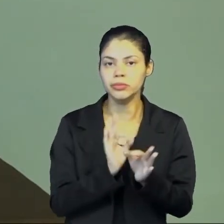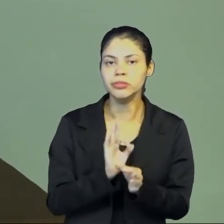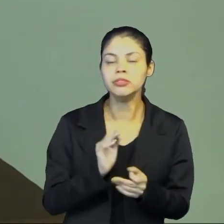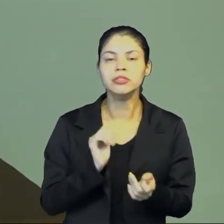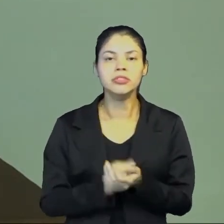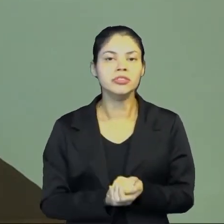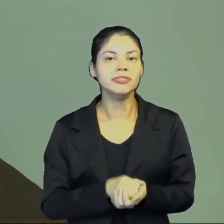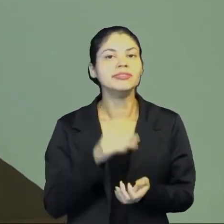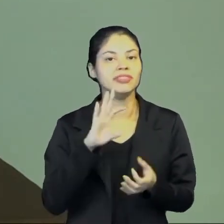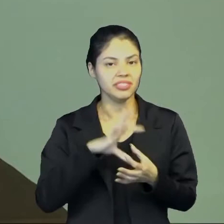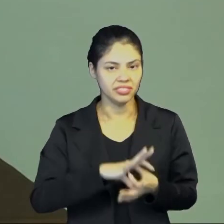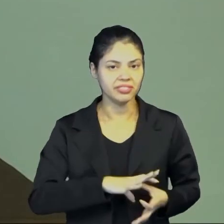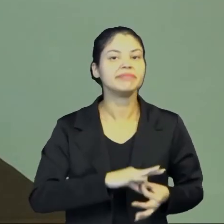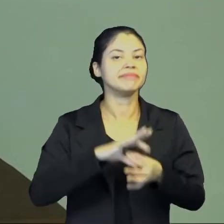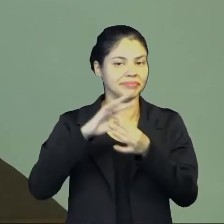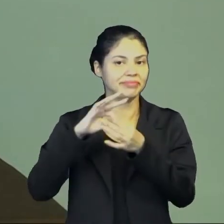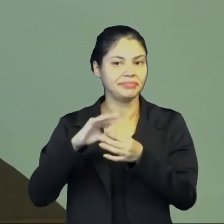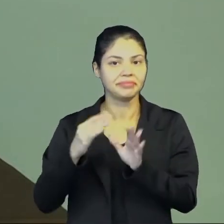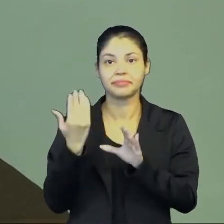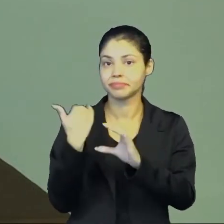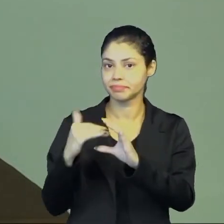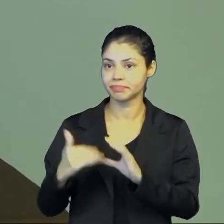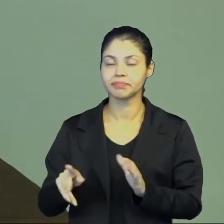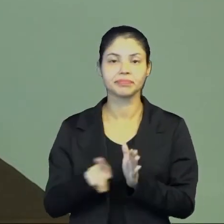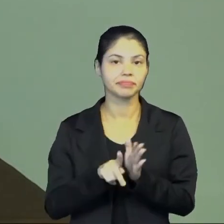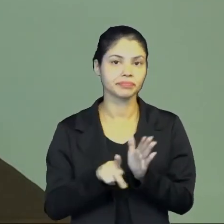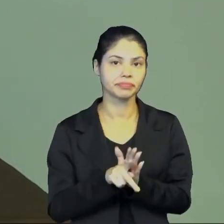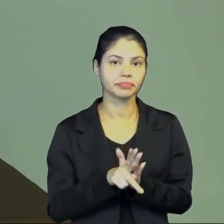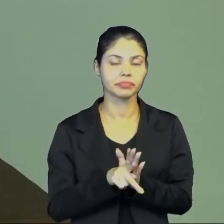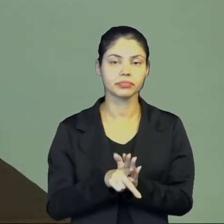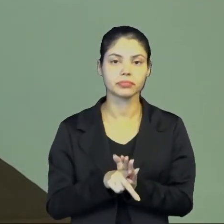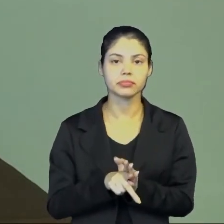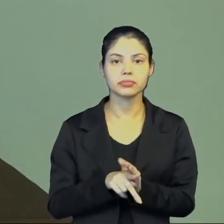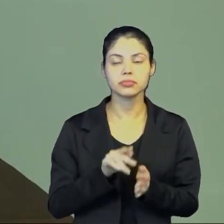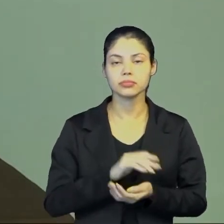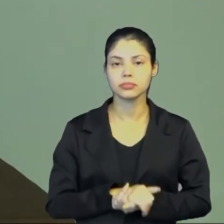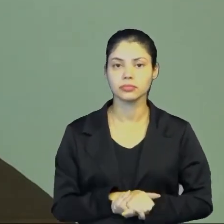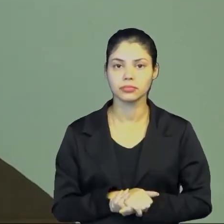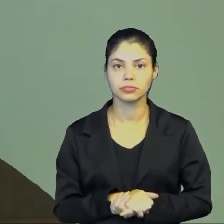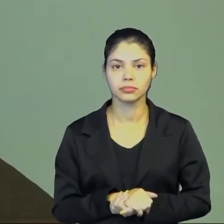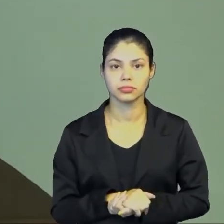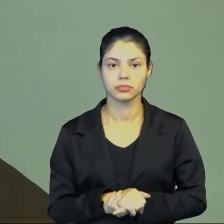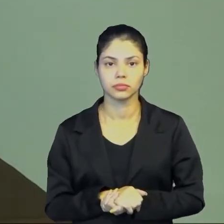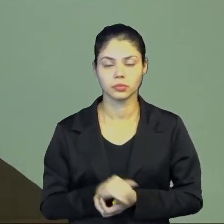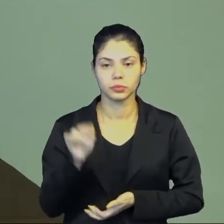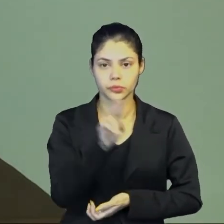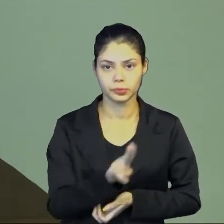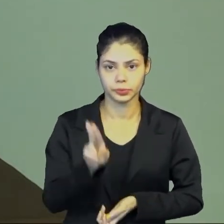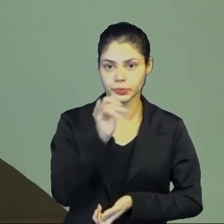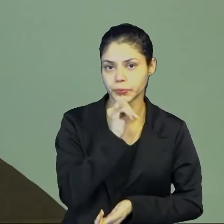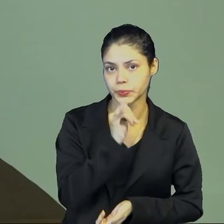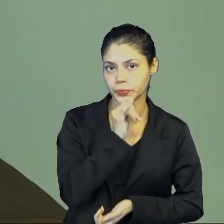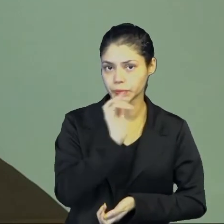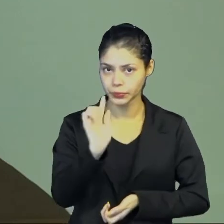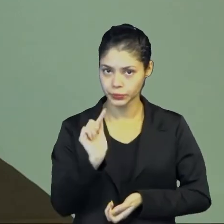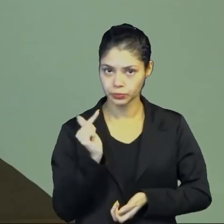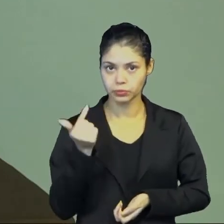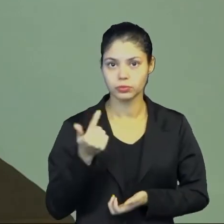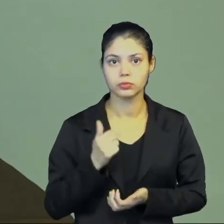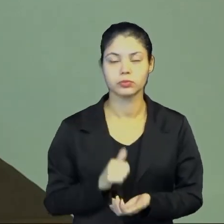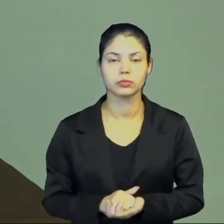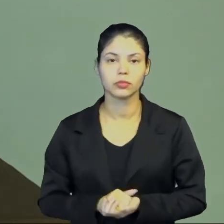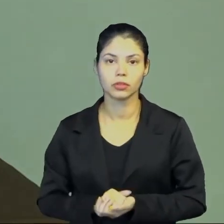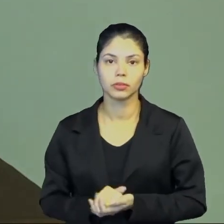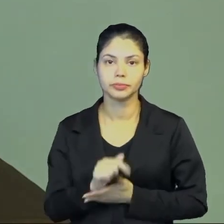e também coerente, é claro, com a mensagem que você deseja transmitir, tá bom? Eu vou usar outro exemplo com vocês agora,